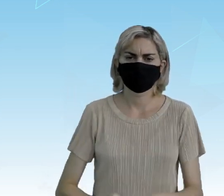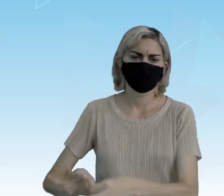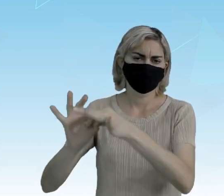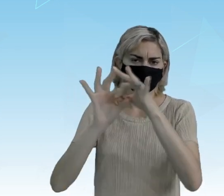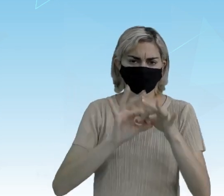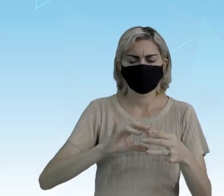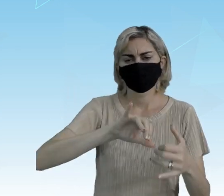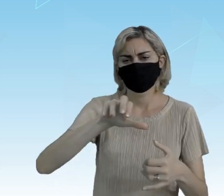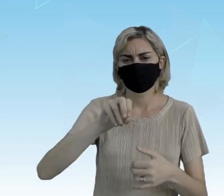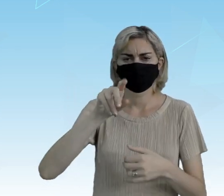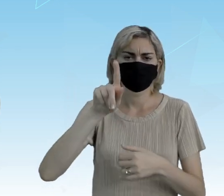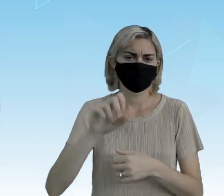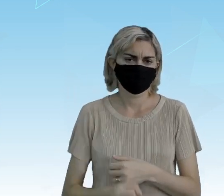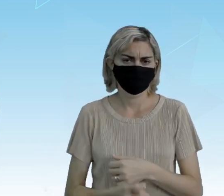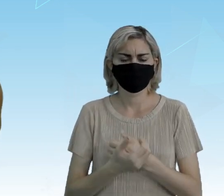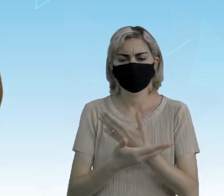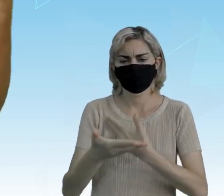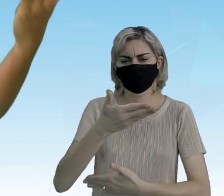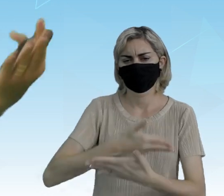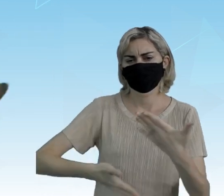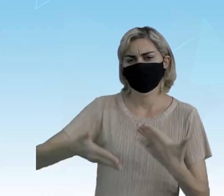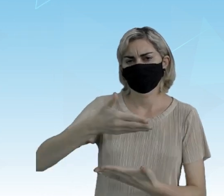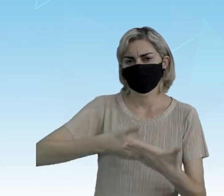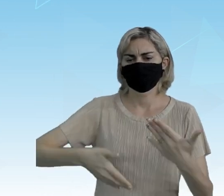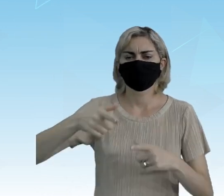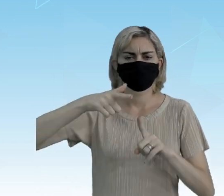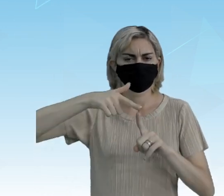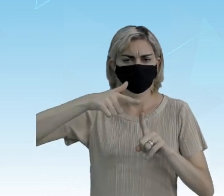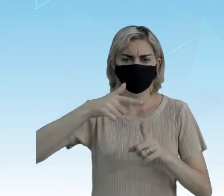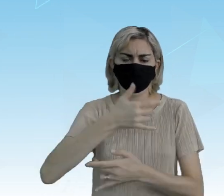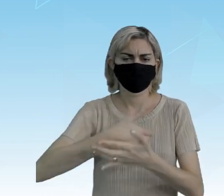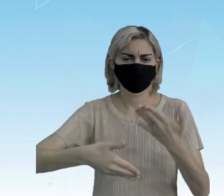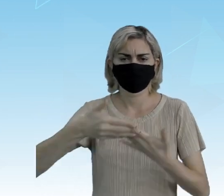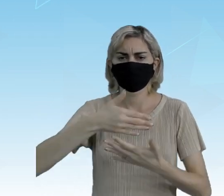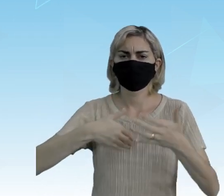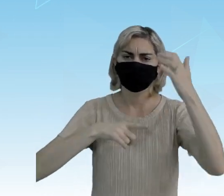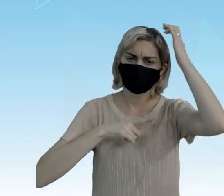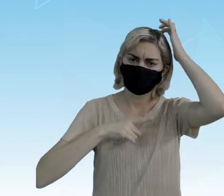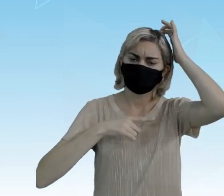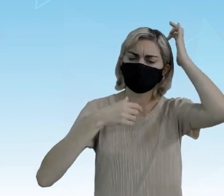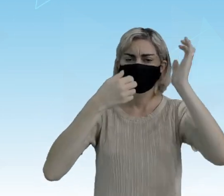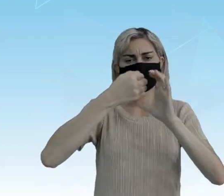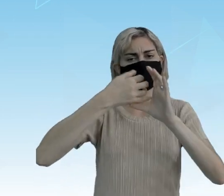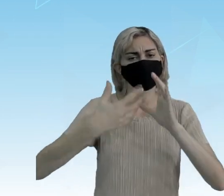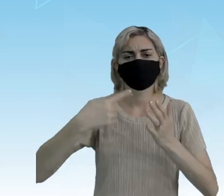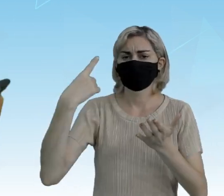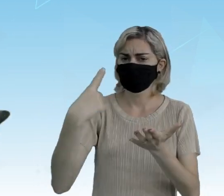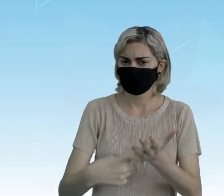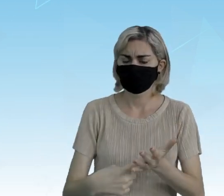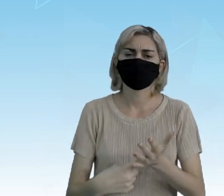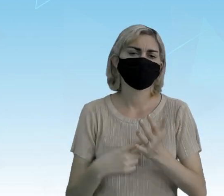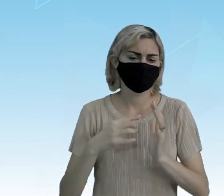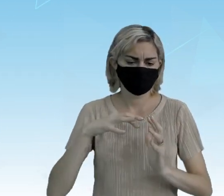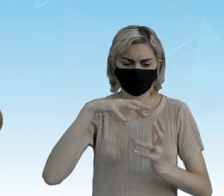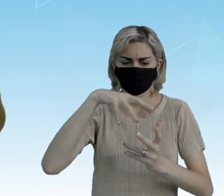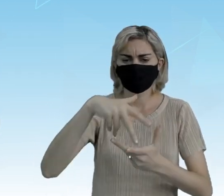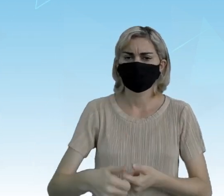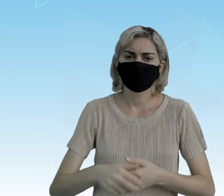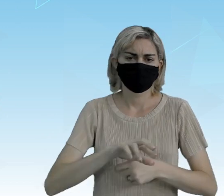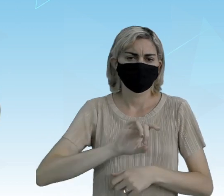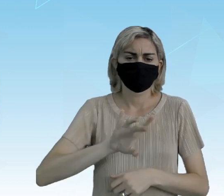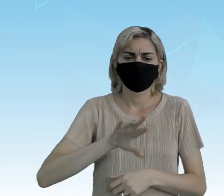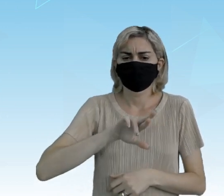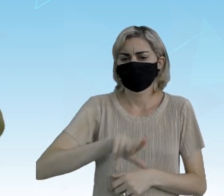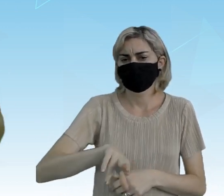dos jogos, tá? Envolvendo todos os tipos de jogo, tá? Então tem umas características marcantes em todo o mundo, não